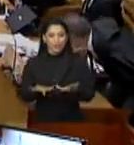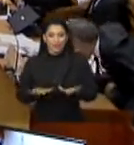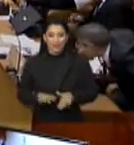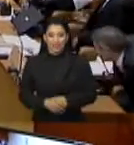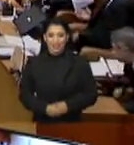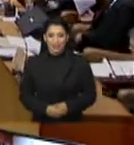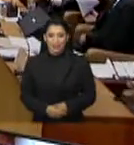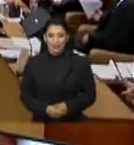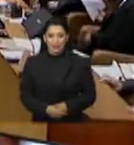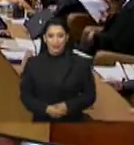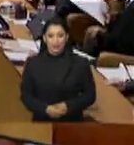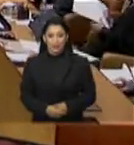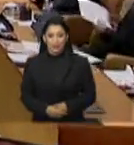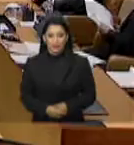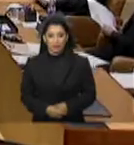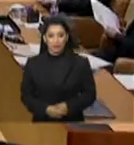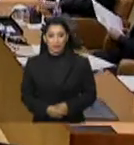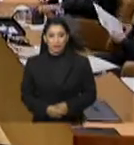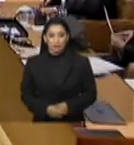plenário